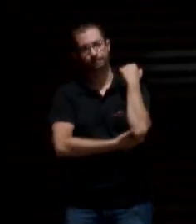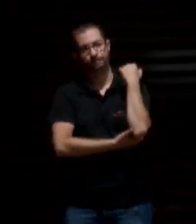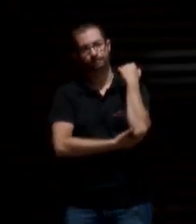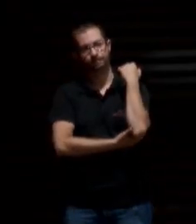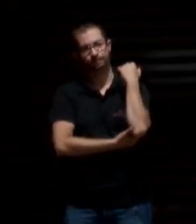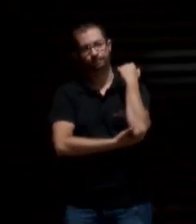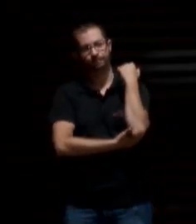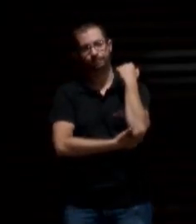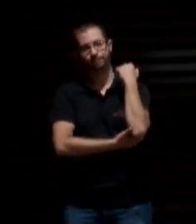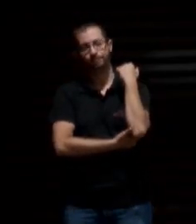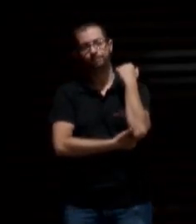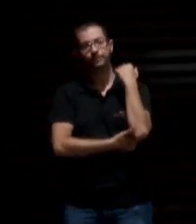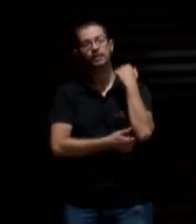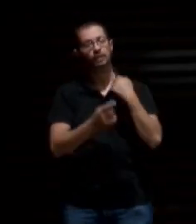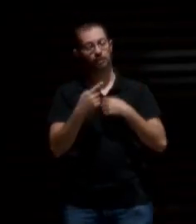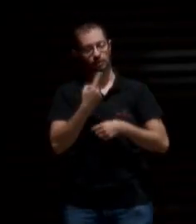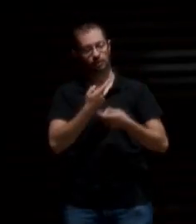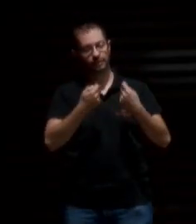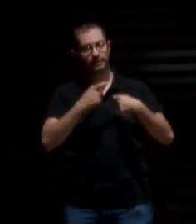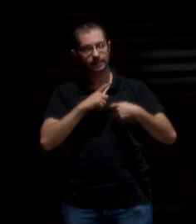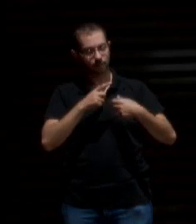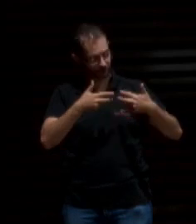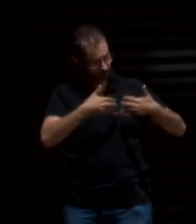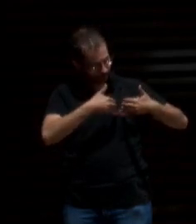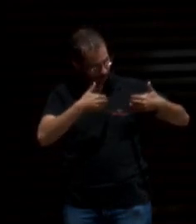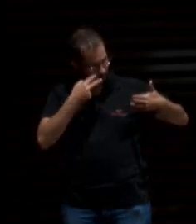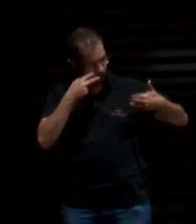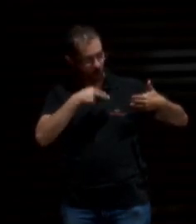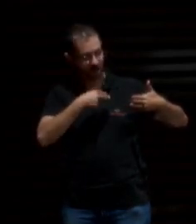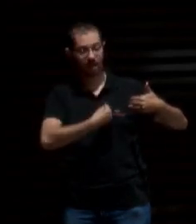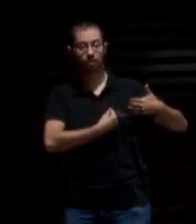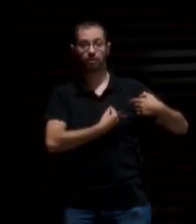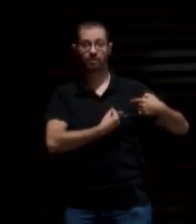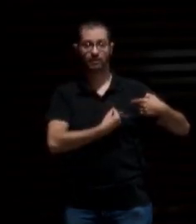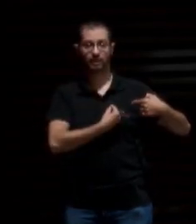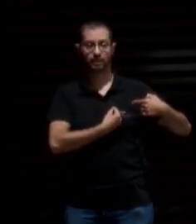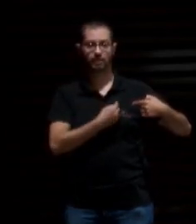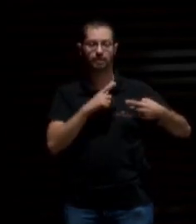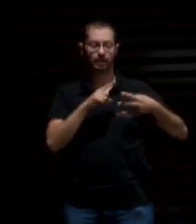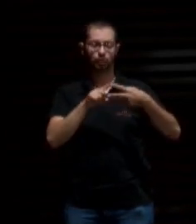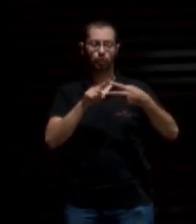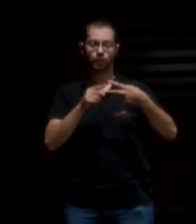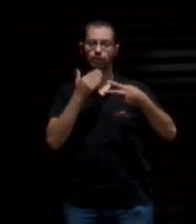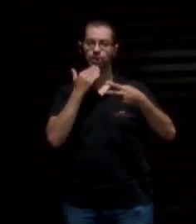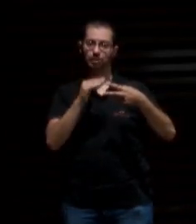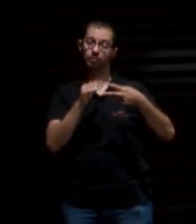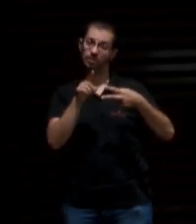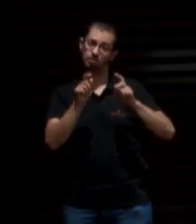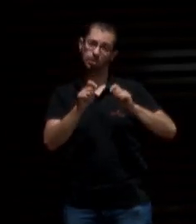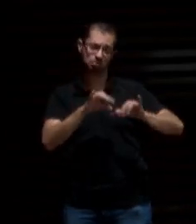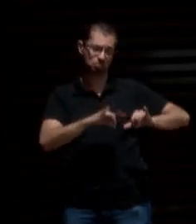Nós devemos examinar as nossas vidas. Porque tem dois tipos de sofrimento. Você pode sofrer como